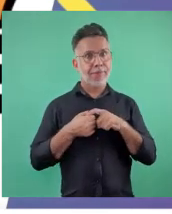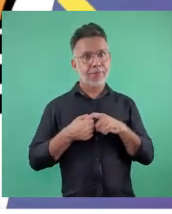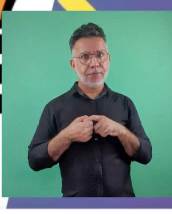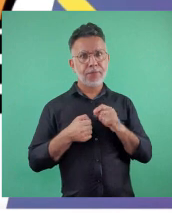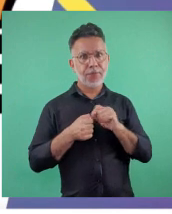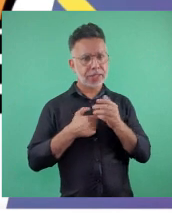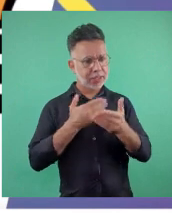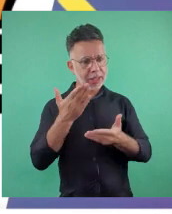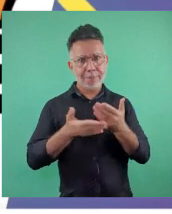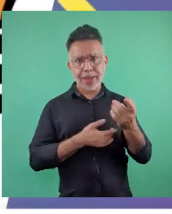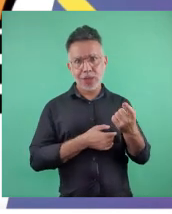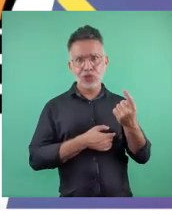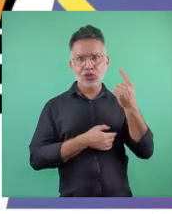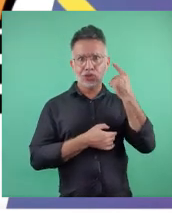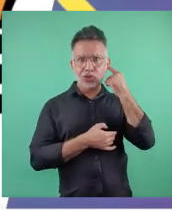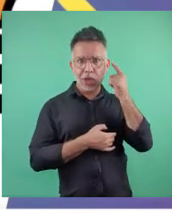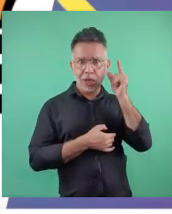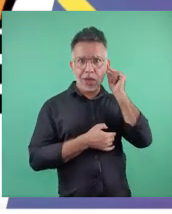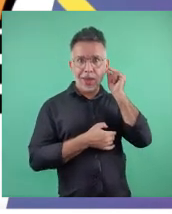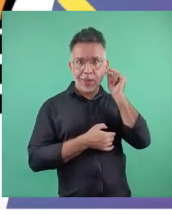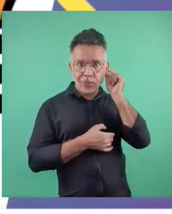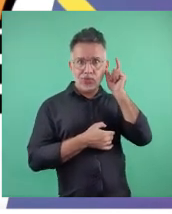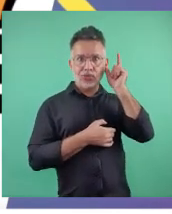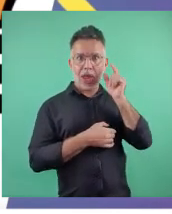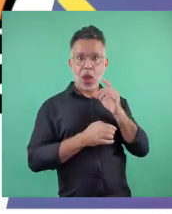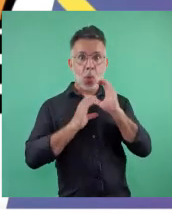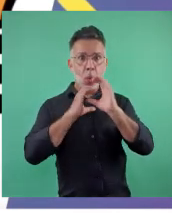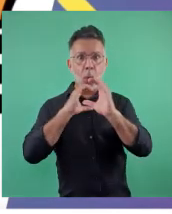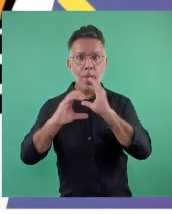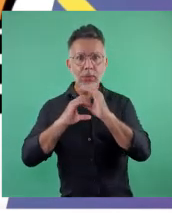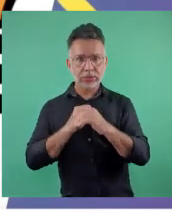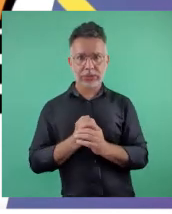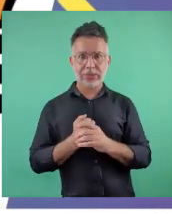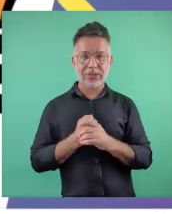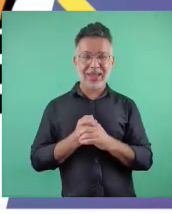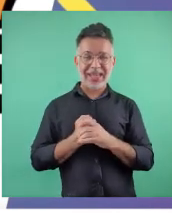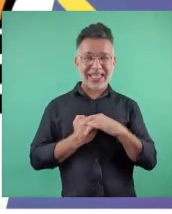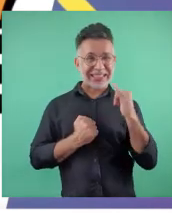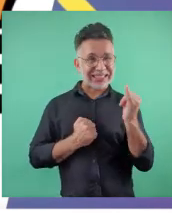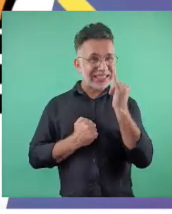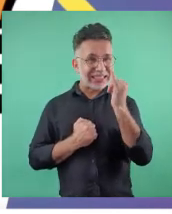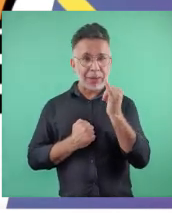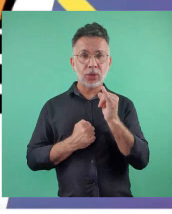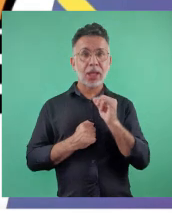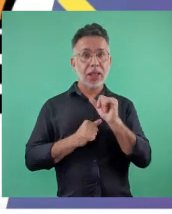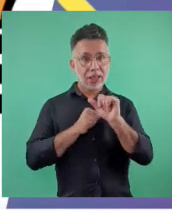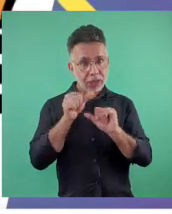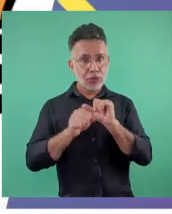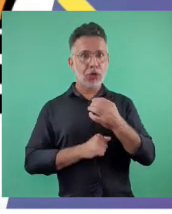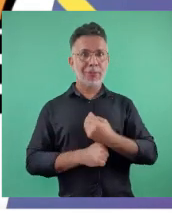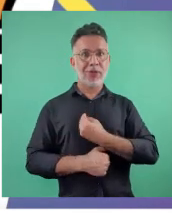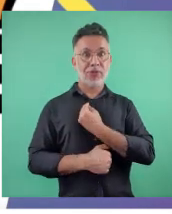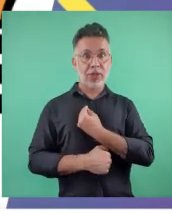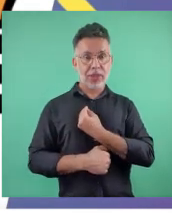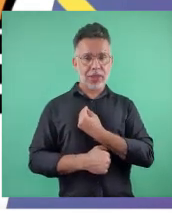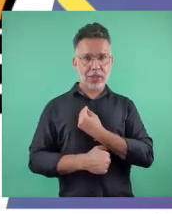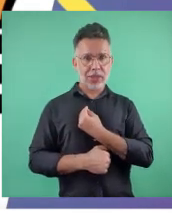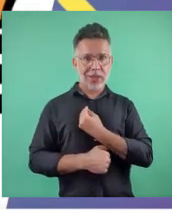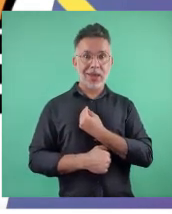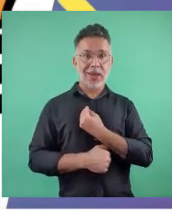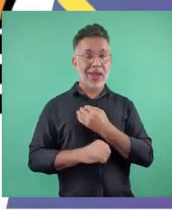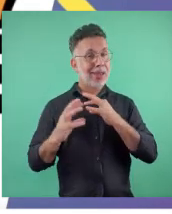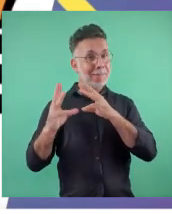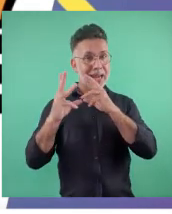faça avaliações audiológicas periódicas, reabilite-se sempre que possível, isso é um direito de